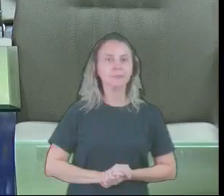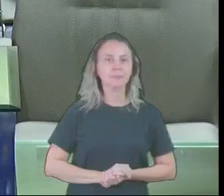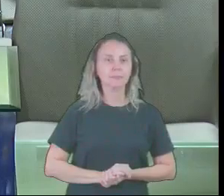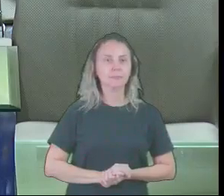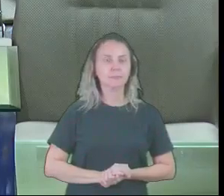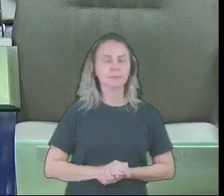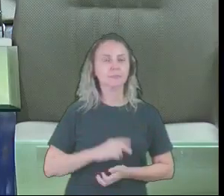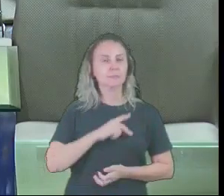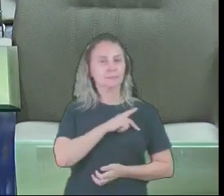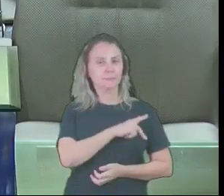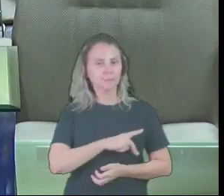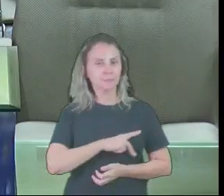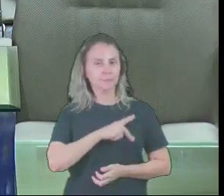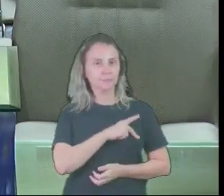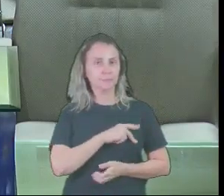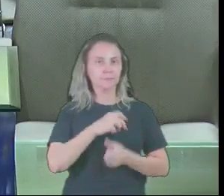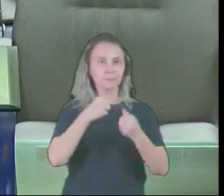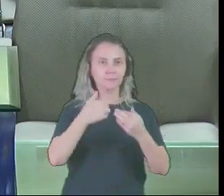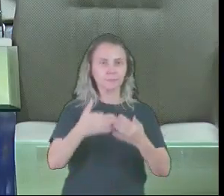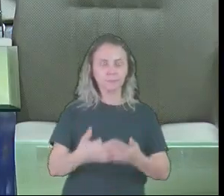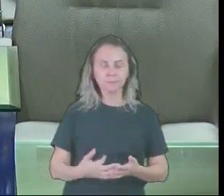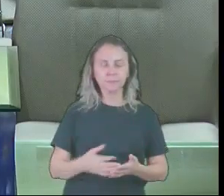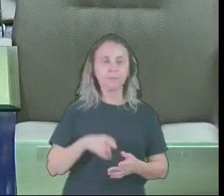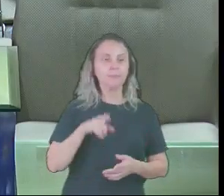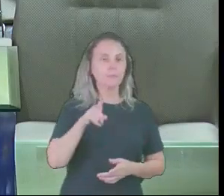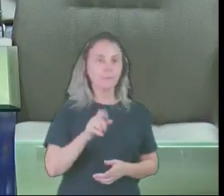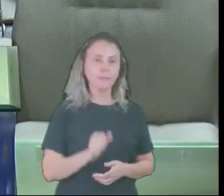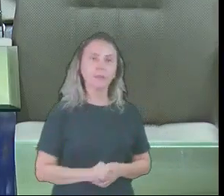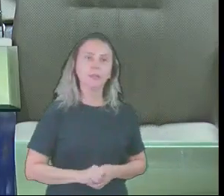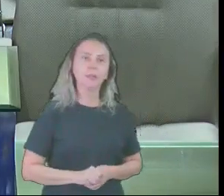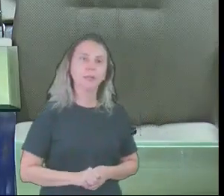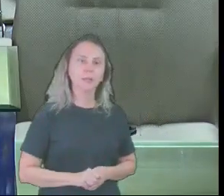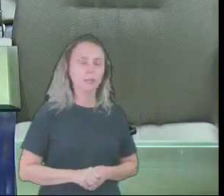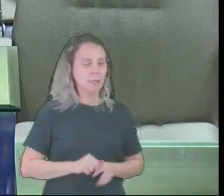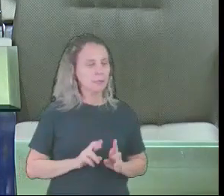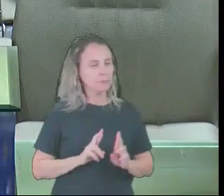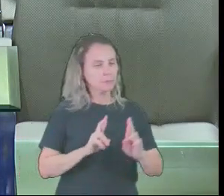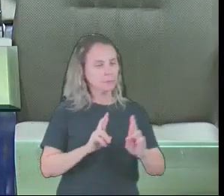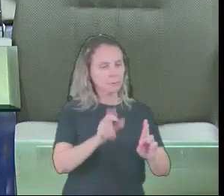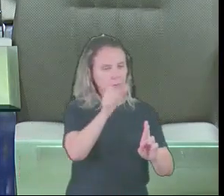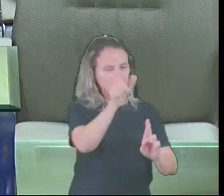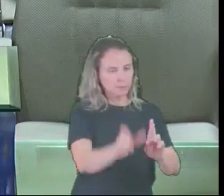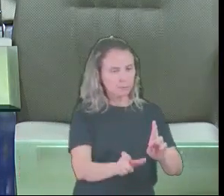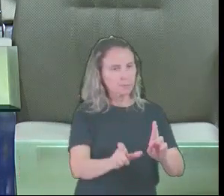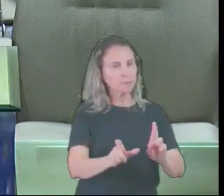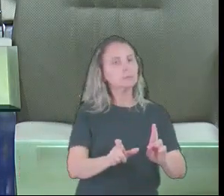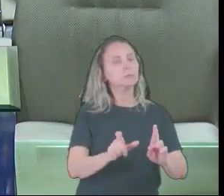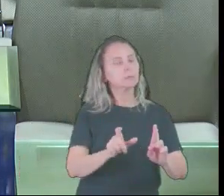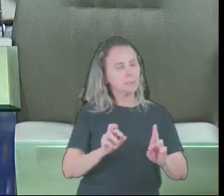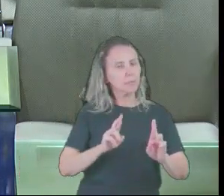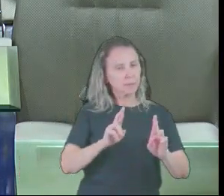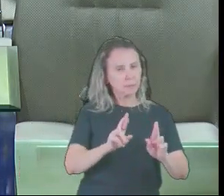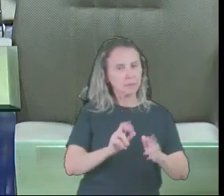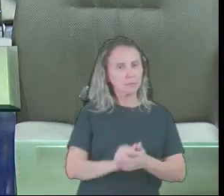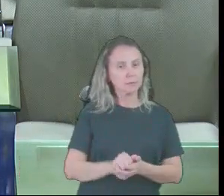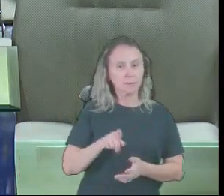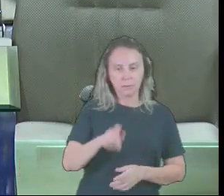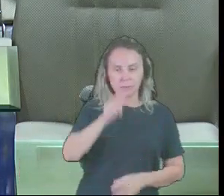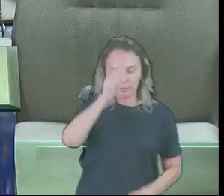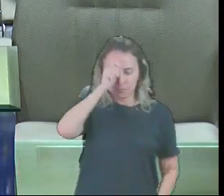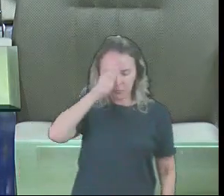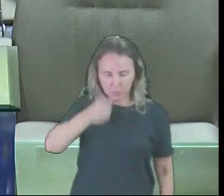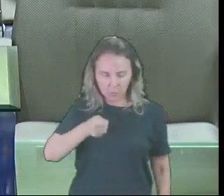o Paulo tá dizendo atributo você presta tributo a quem tributo a quem imposto imposto a quem honra honra